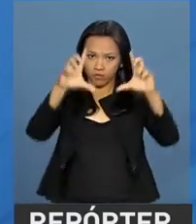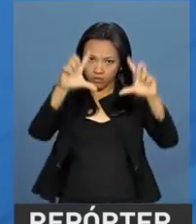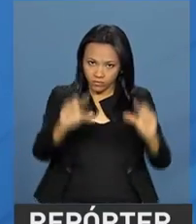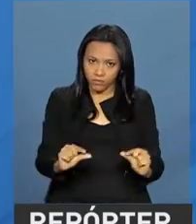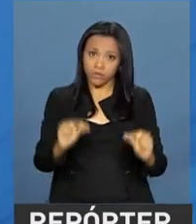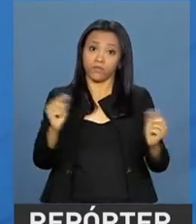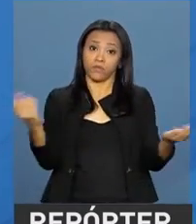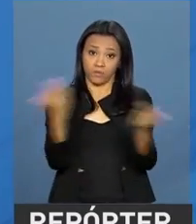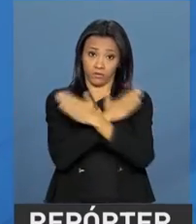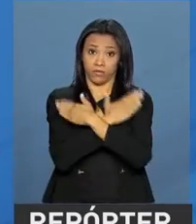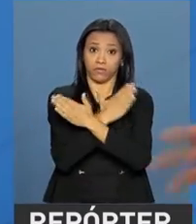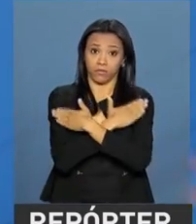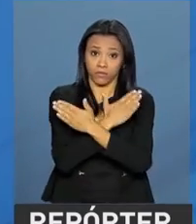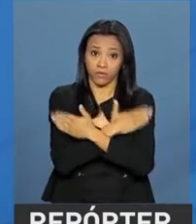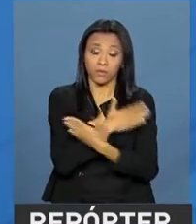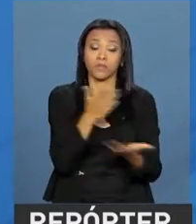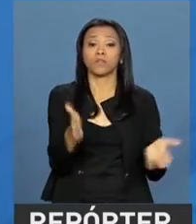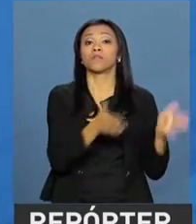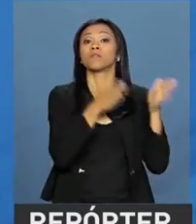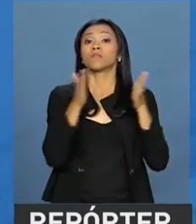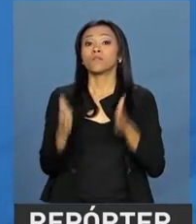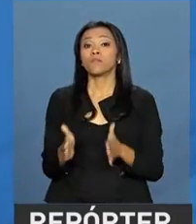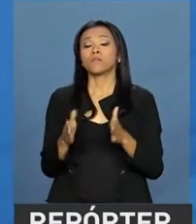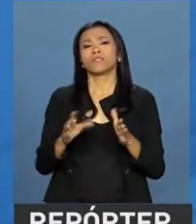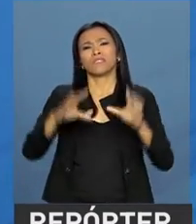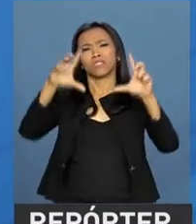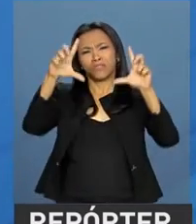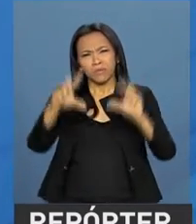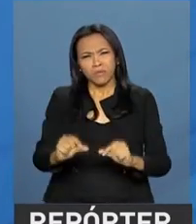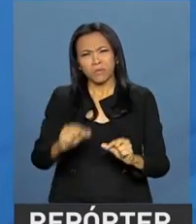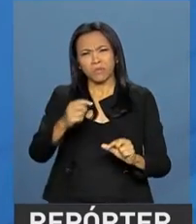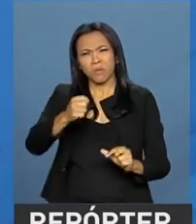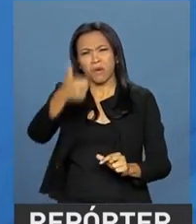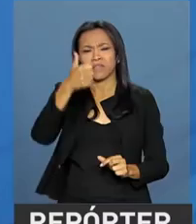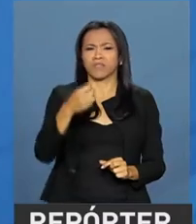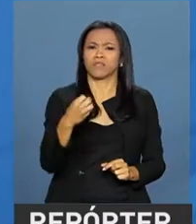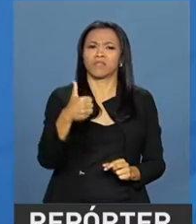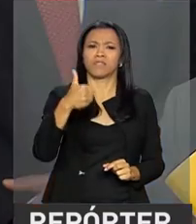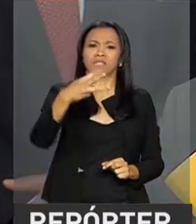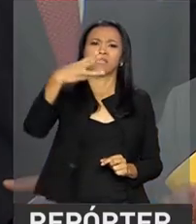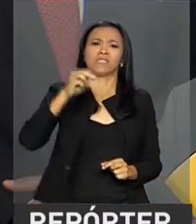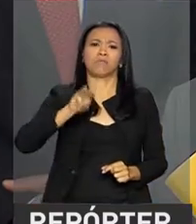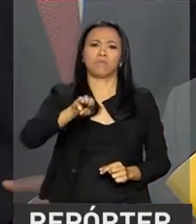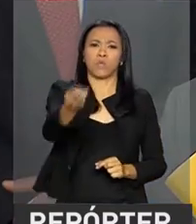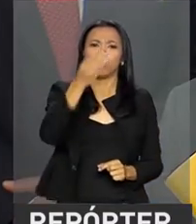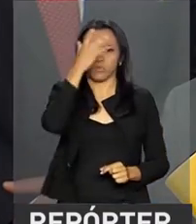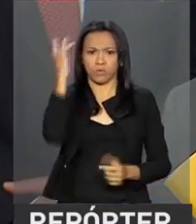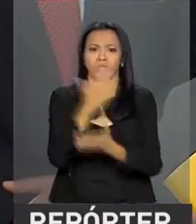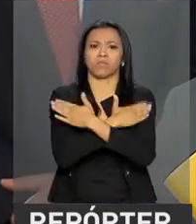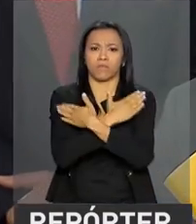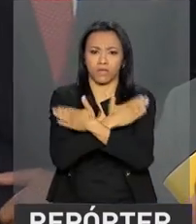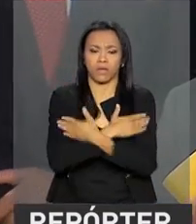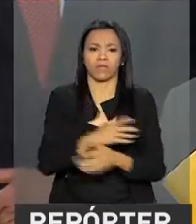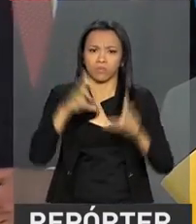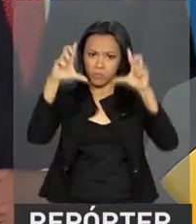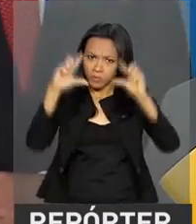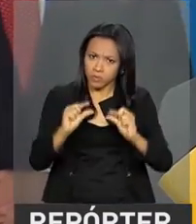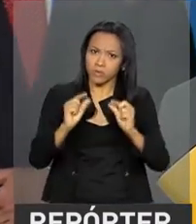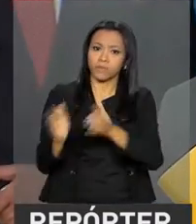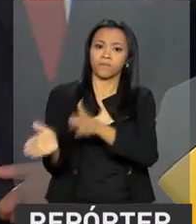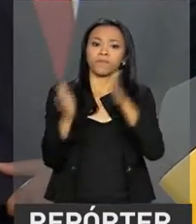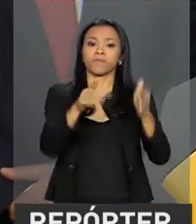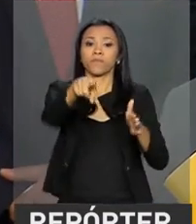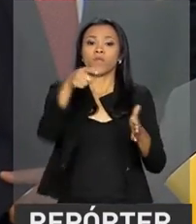esse desemprego, diminuirmos esses 13 milhões ou quase 13 milhões de desempregados. Lutar, defender os